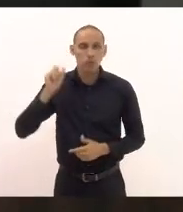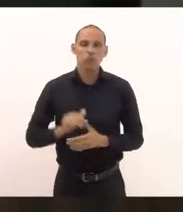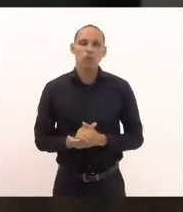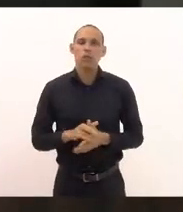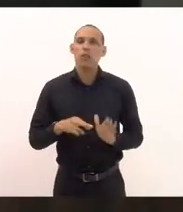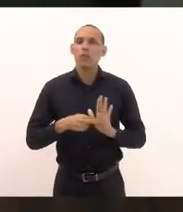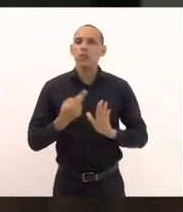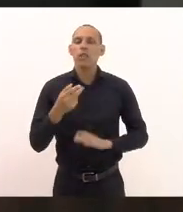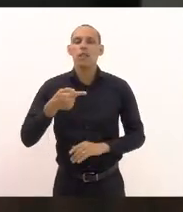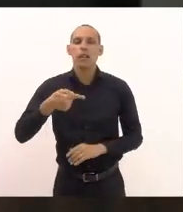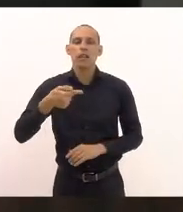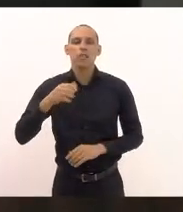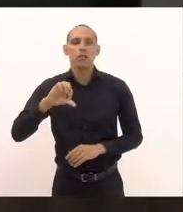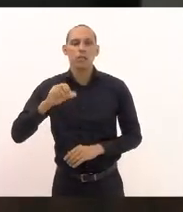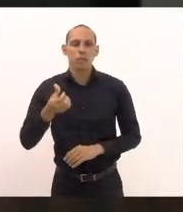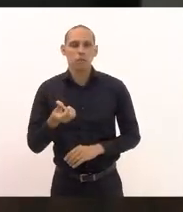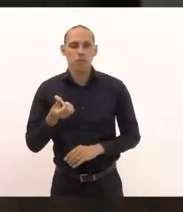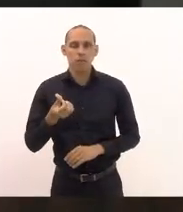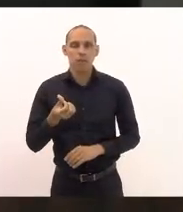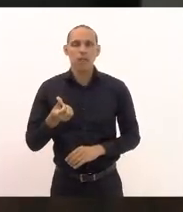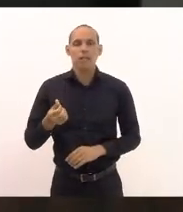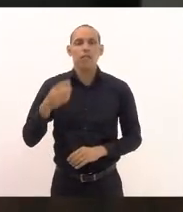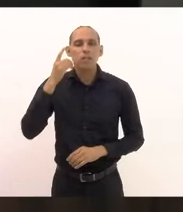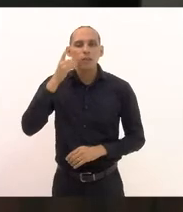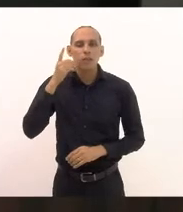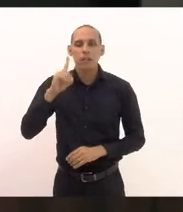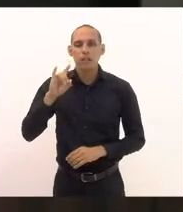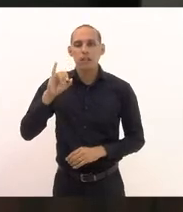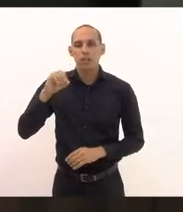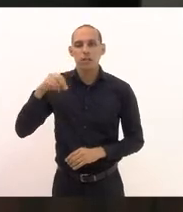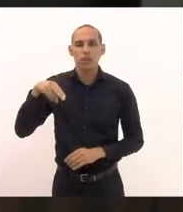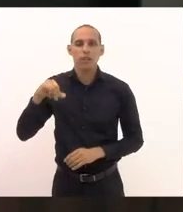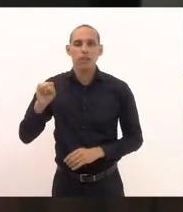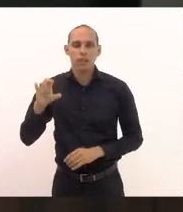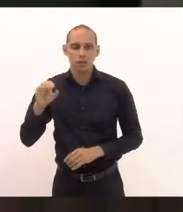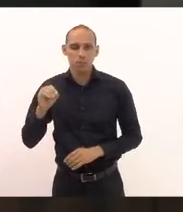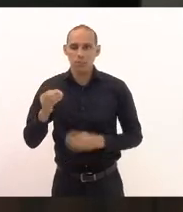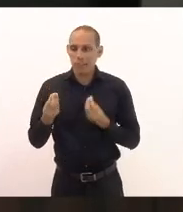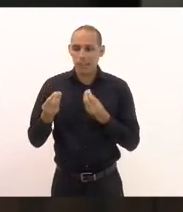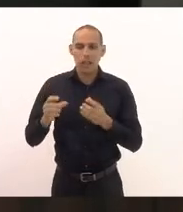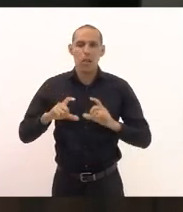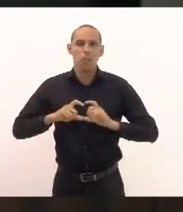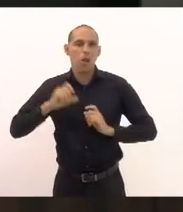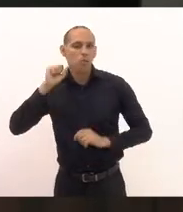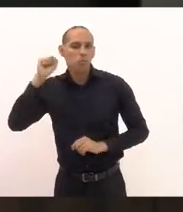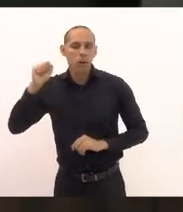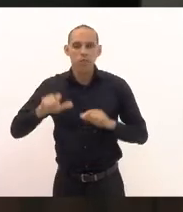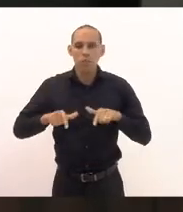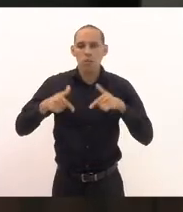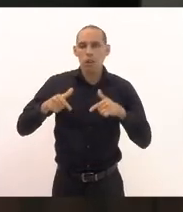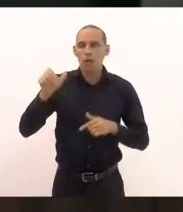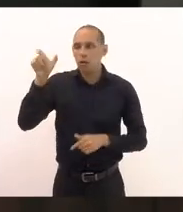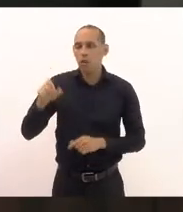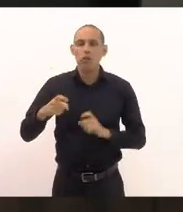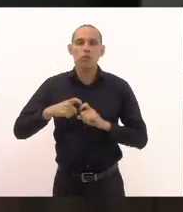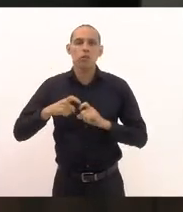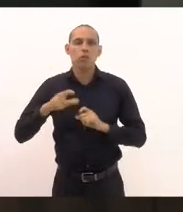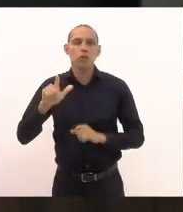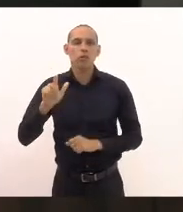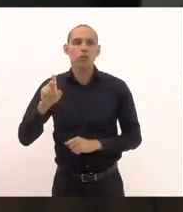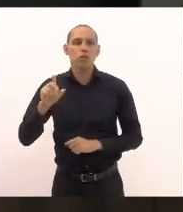796 de 21, de autoria do deputado Dionísio Lins. Concede medalha Tiradentes, respectivo diploma, ao ilustríssimo doutor Ivan Luiz Cordovil de